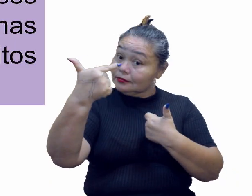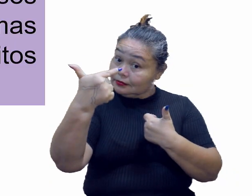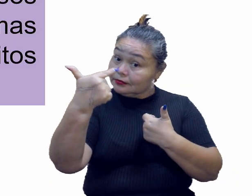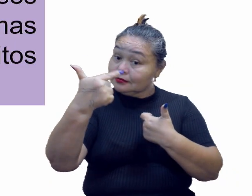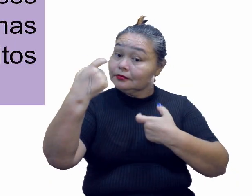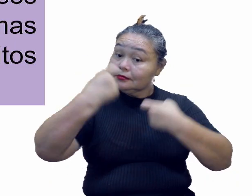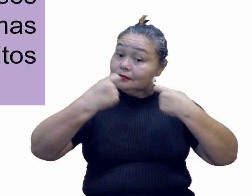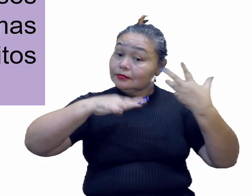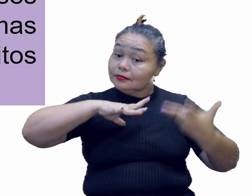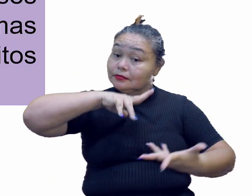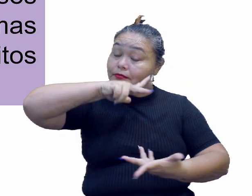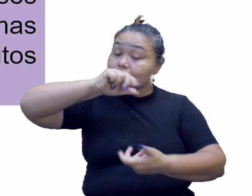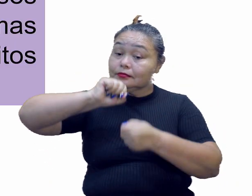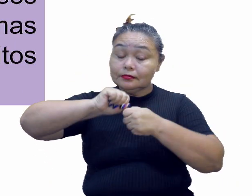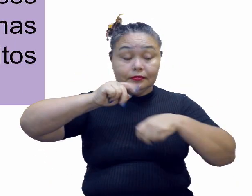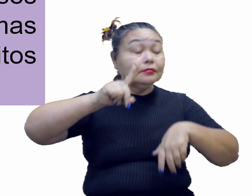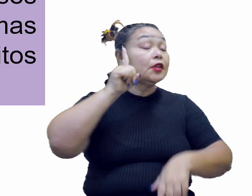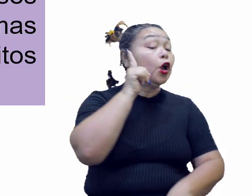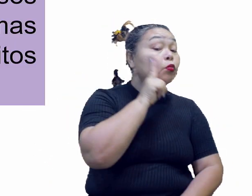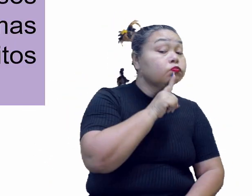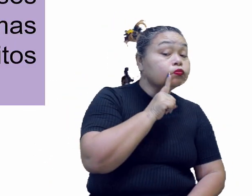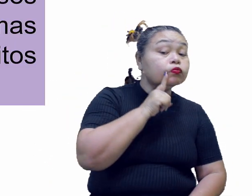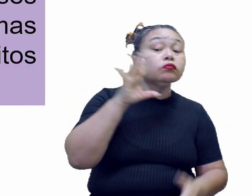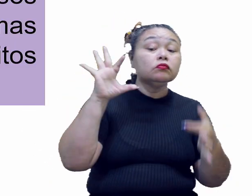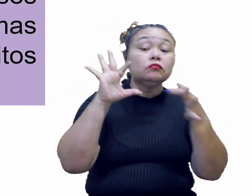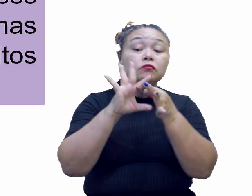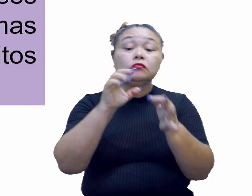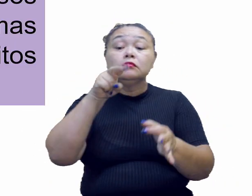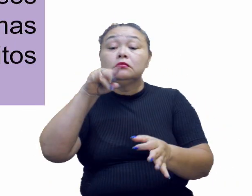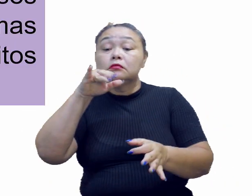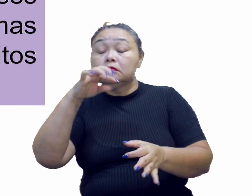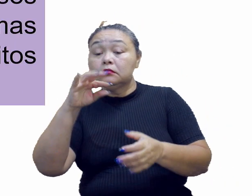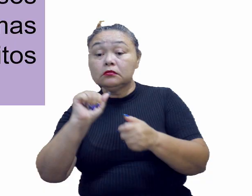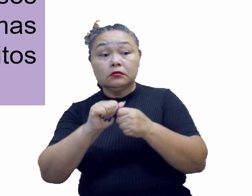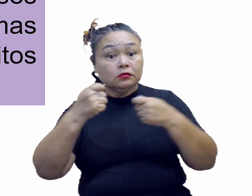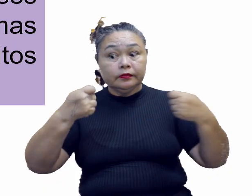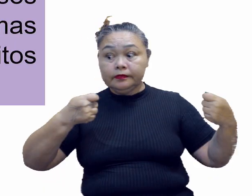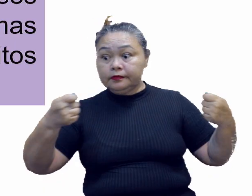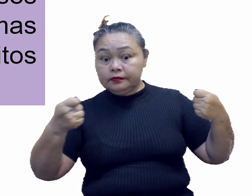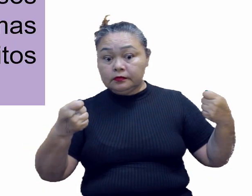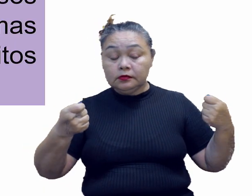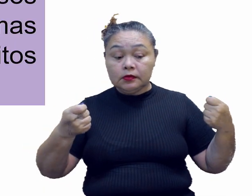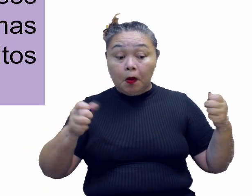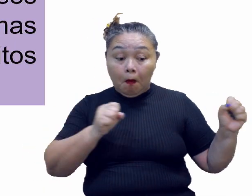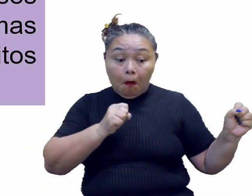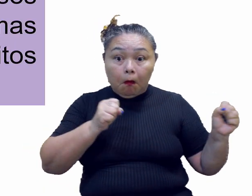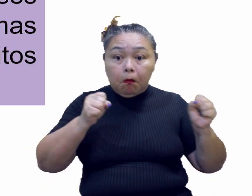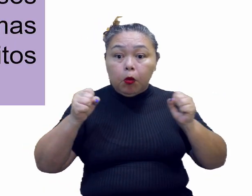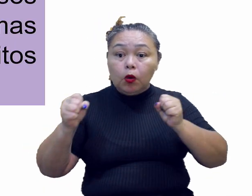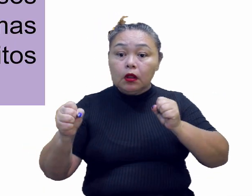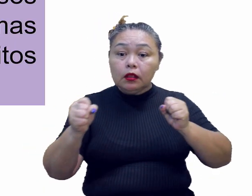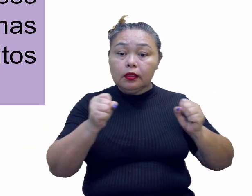Guerra Mundial, os Estados Unidos e a União Soviética vão disputar um poder,